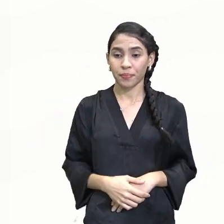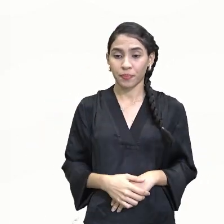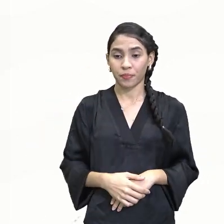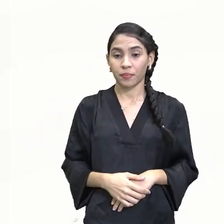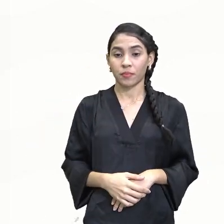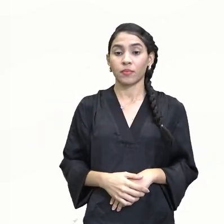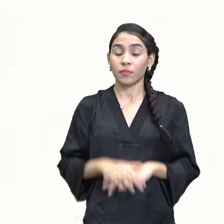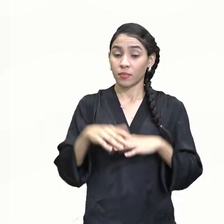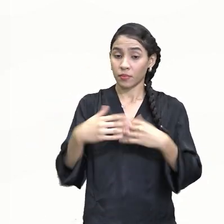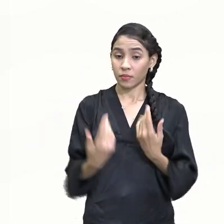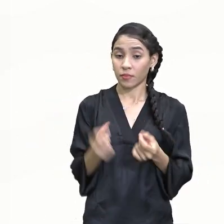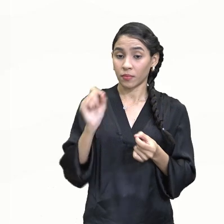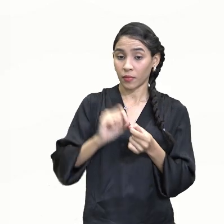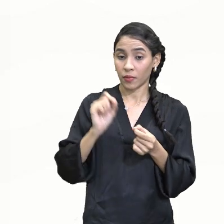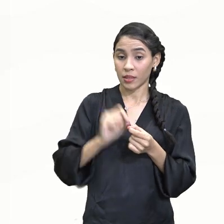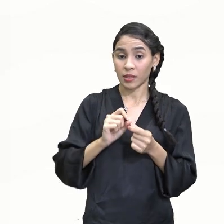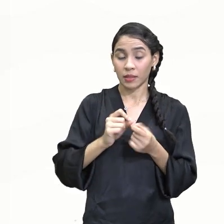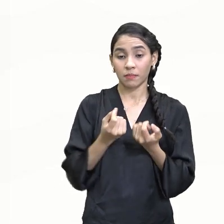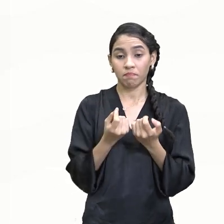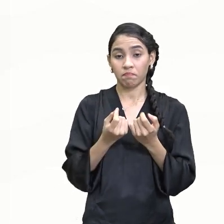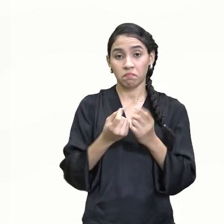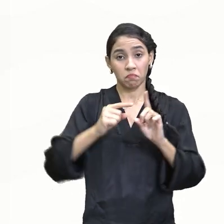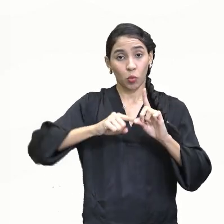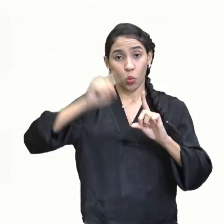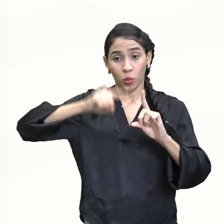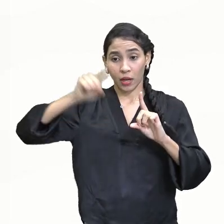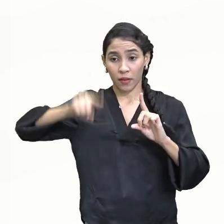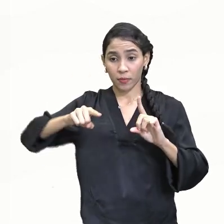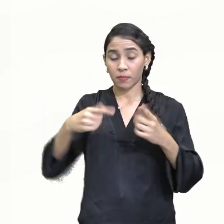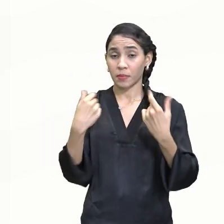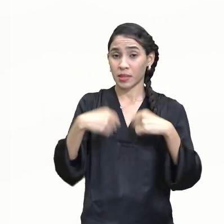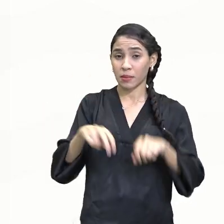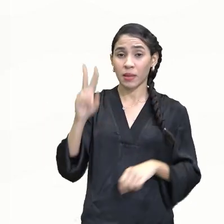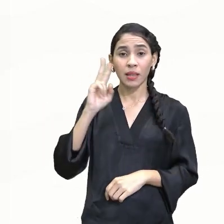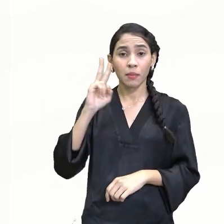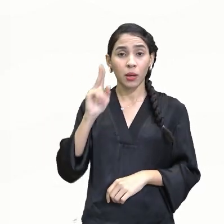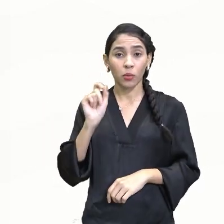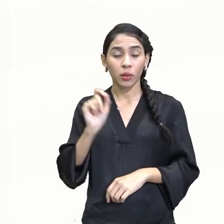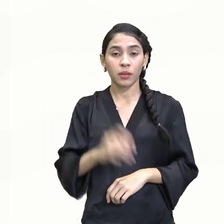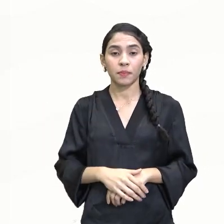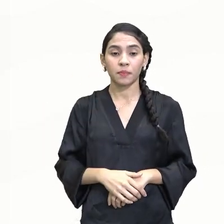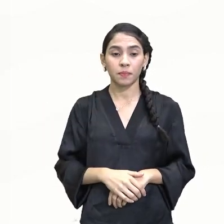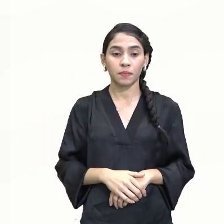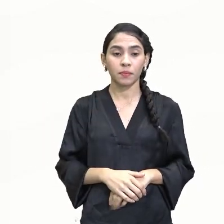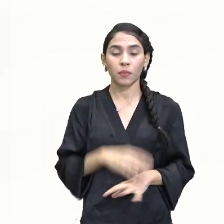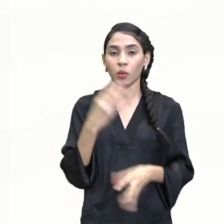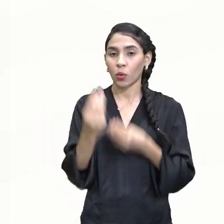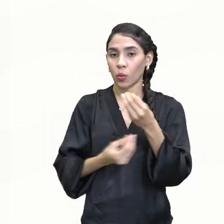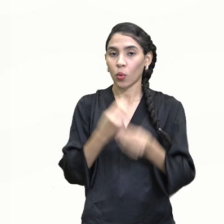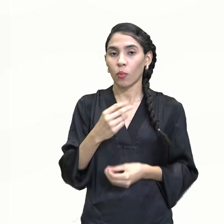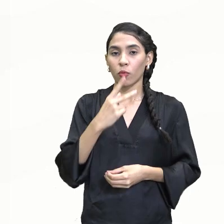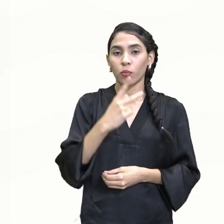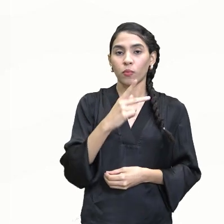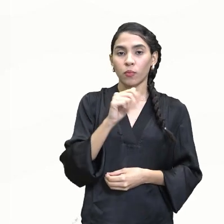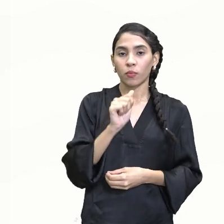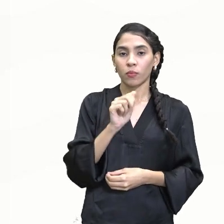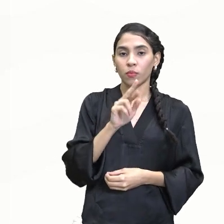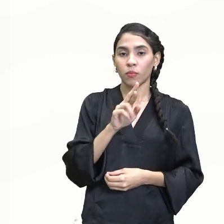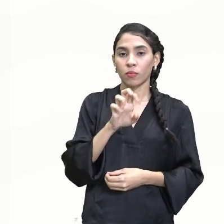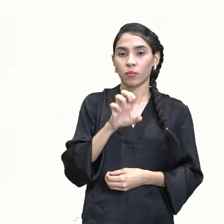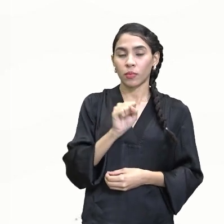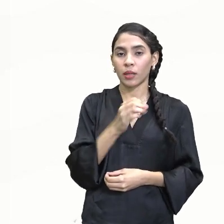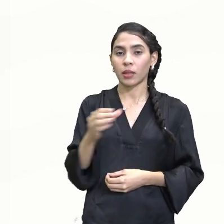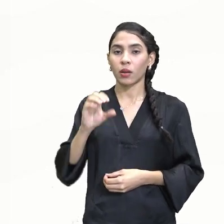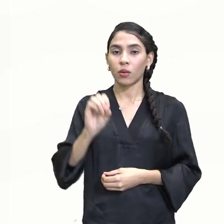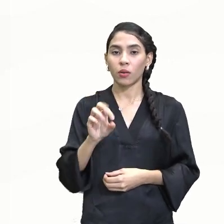a gente possa fazer esse esboço, a gente tem que lembrar aí como fica, então, os pares ordenados.